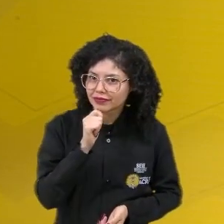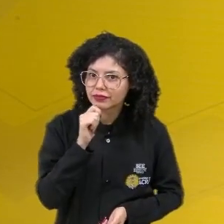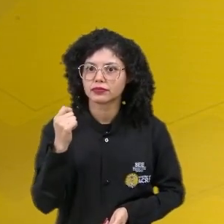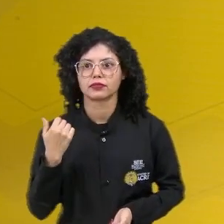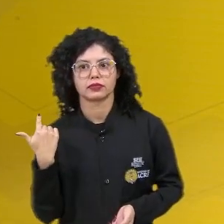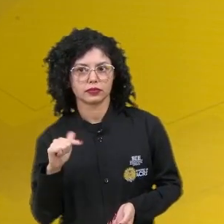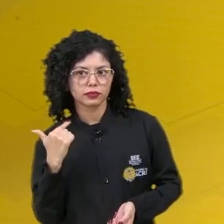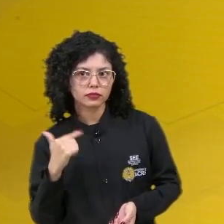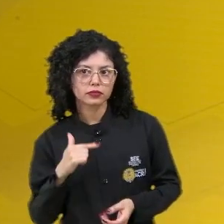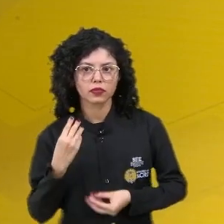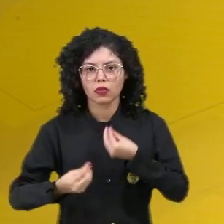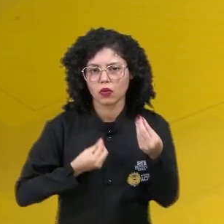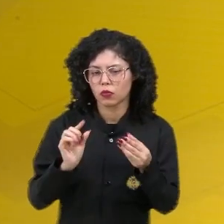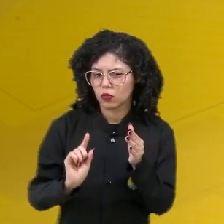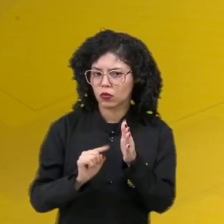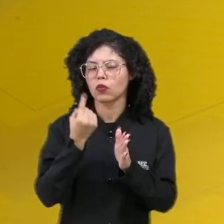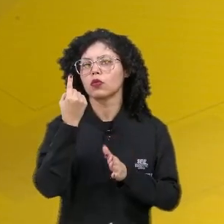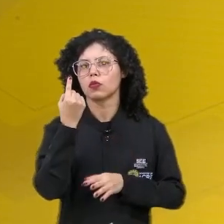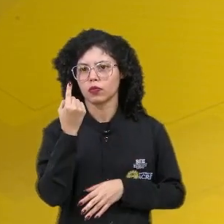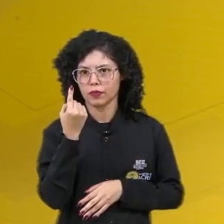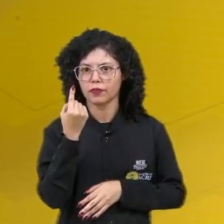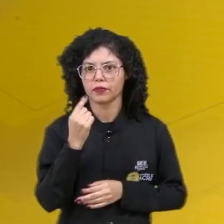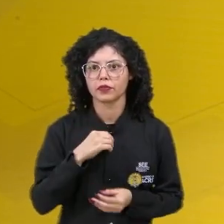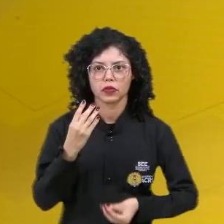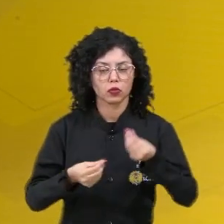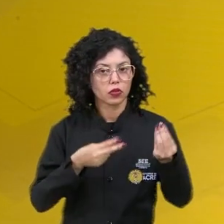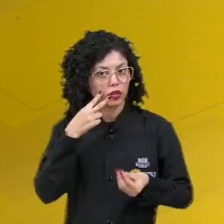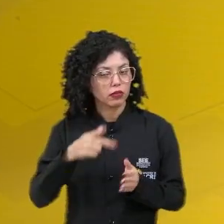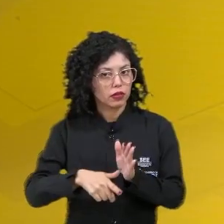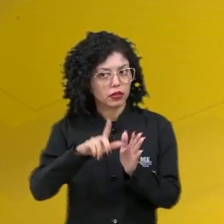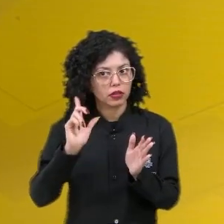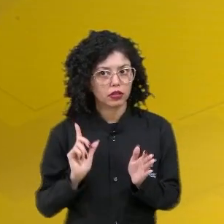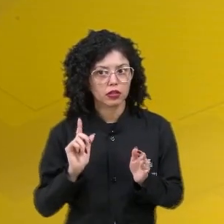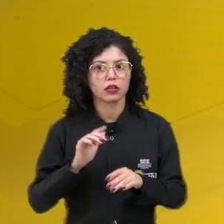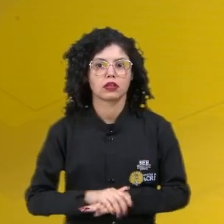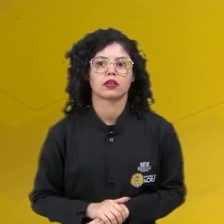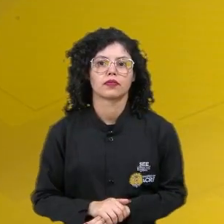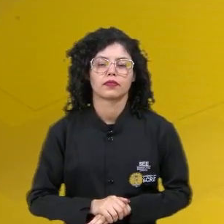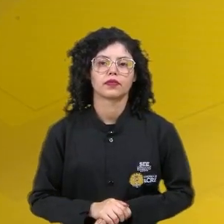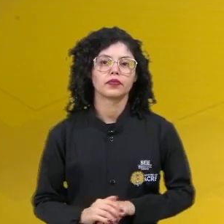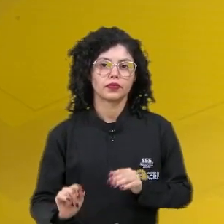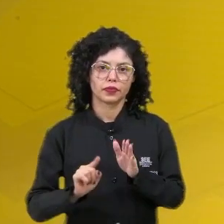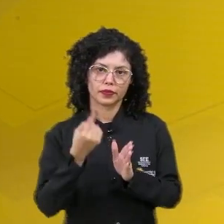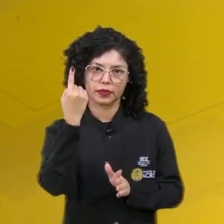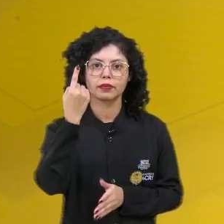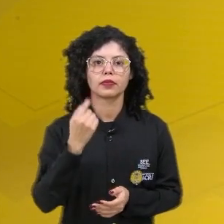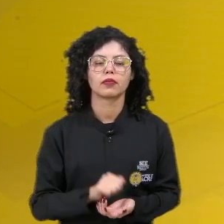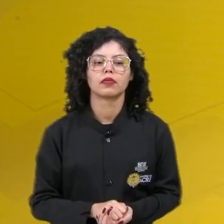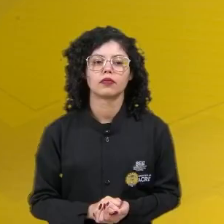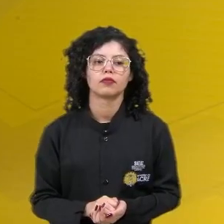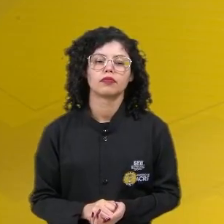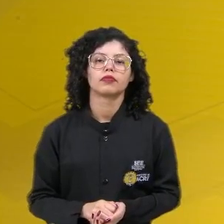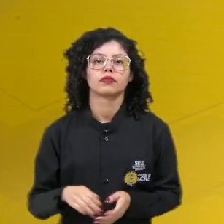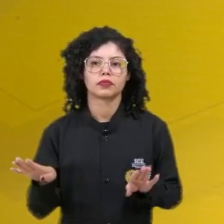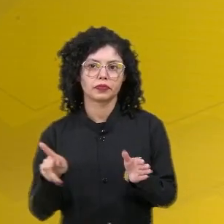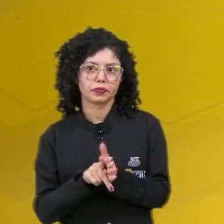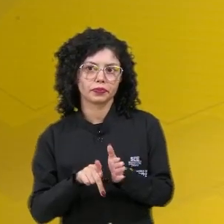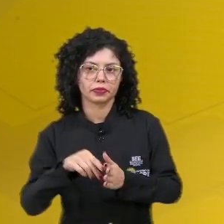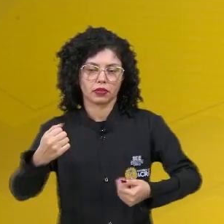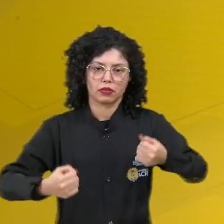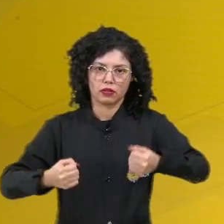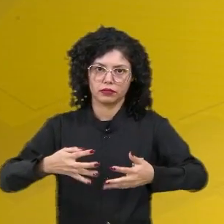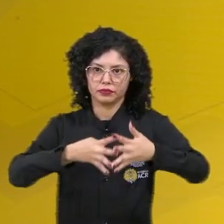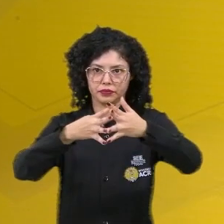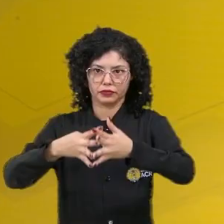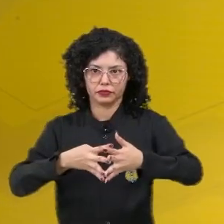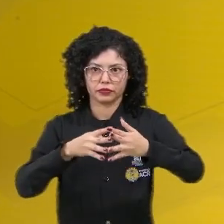modal ferroviário como principal modal de transporte. Como vocês viram anteriormente, o principal é o modal rodoviário. Por que